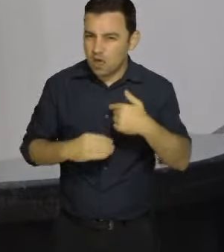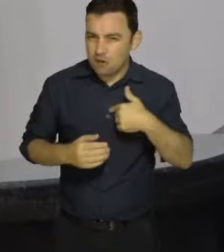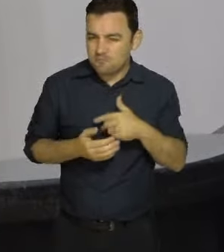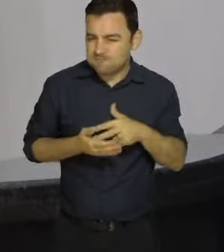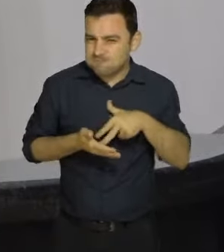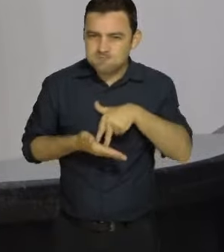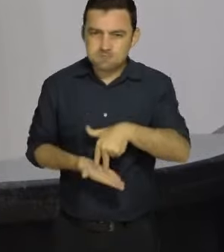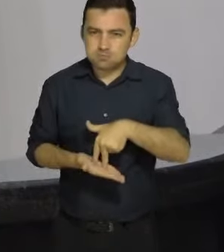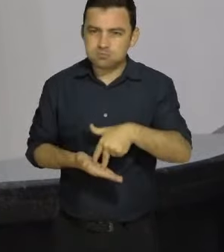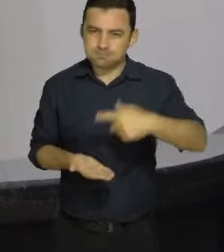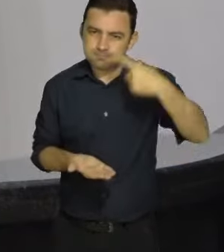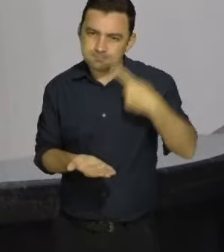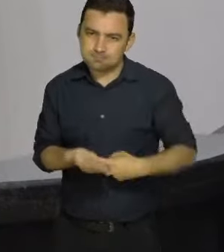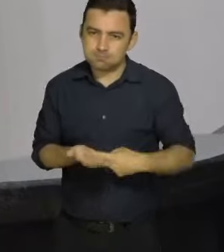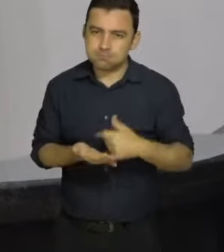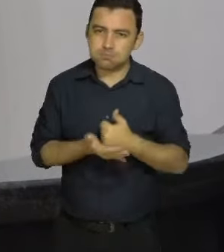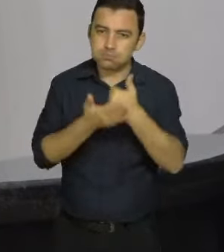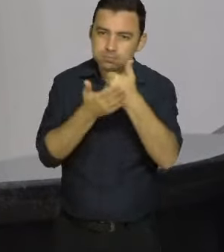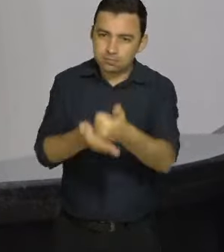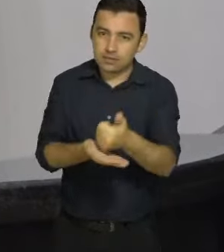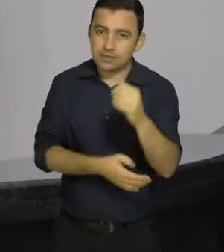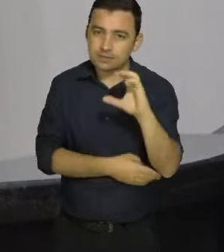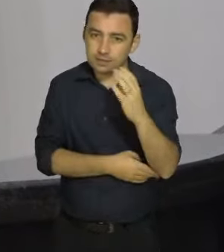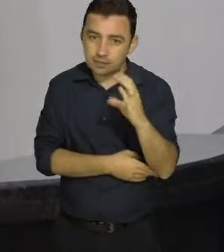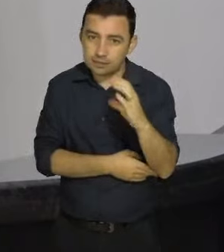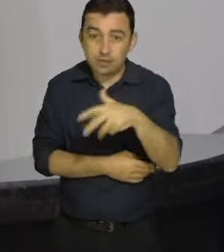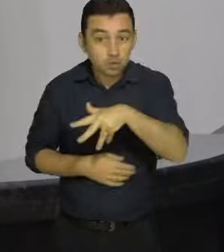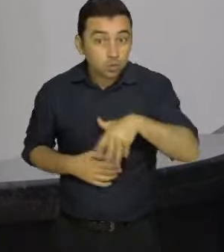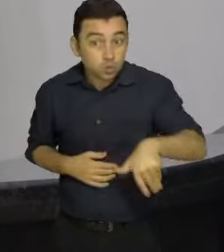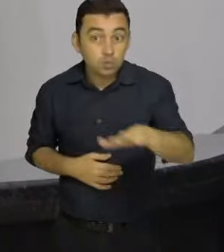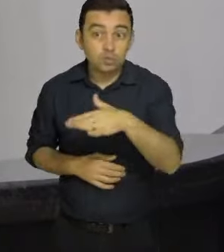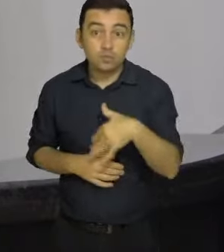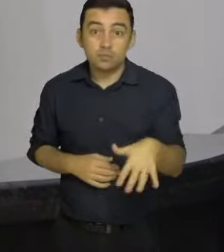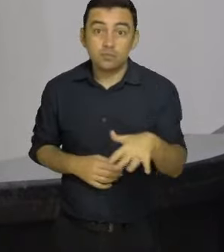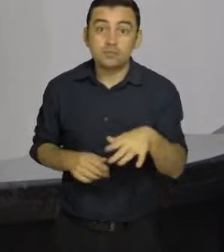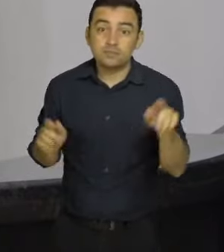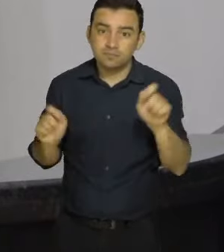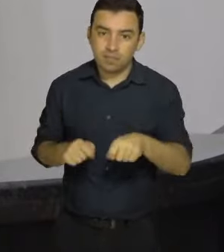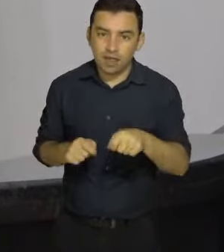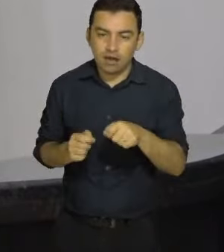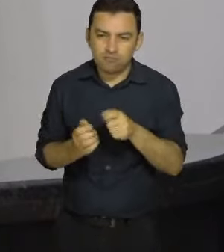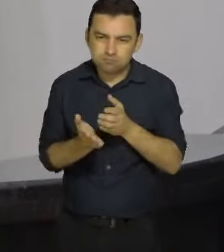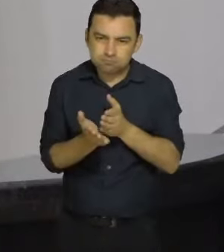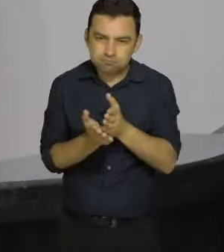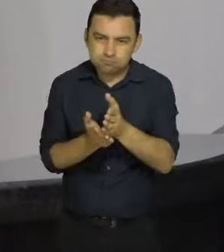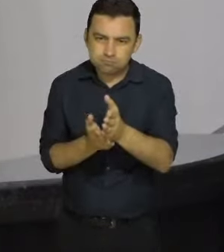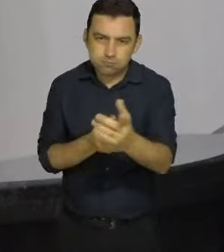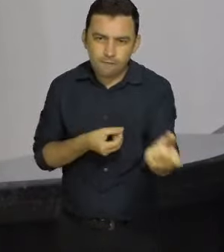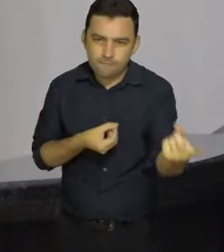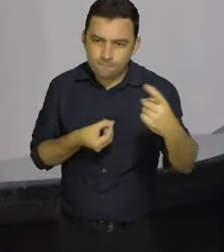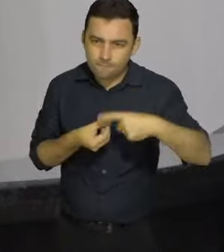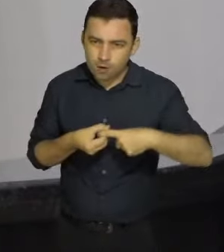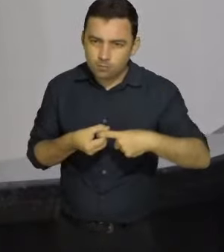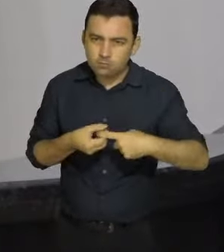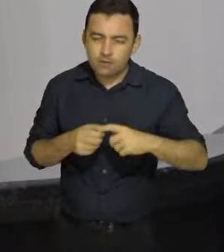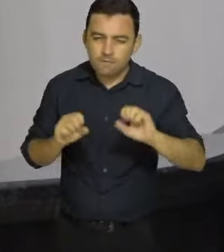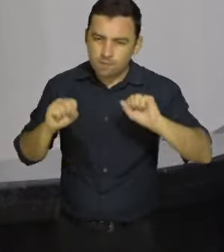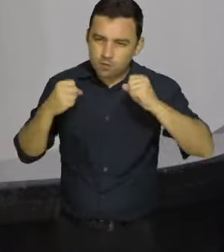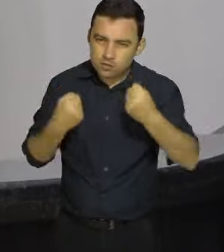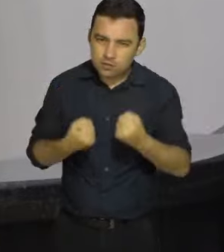o compromisso de contribuir para que a ciência, todas as ciências, sigam na direção do restabelecimento e do fortalecimento